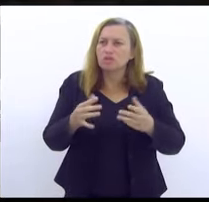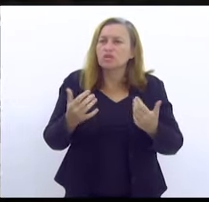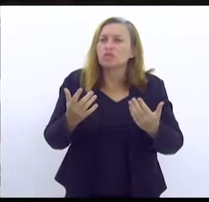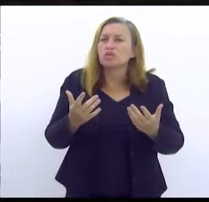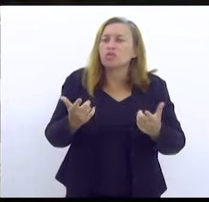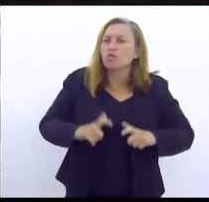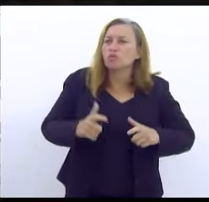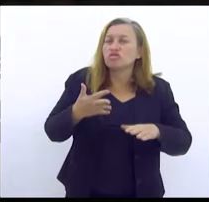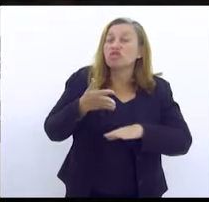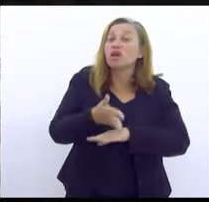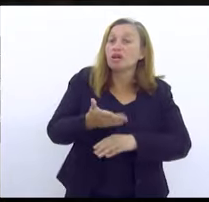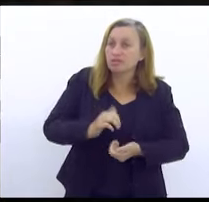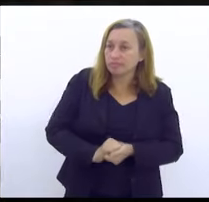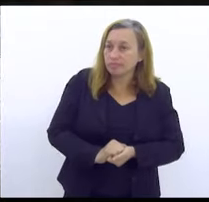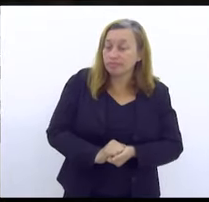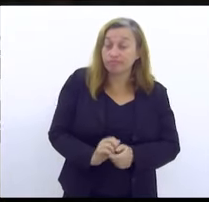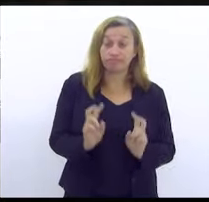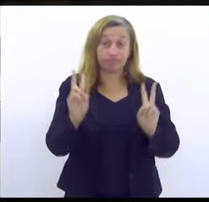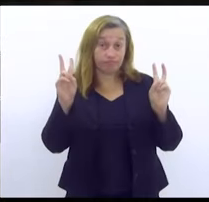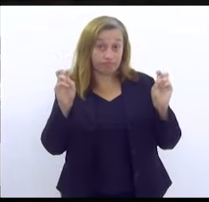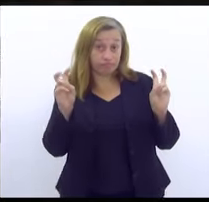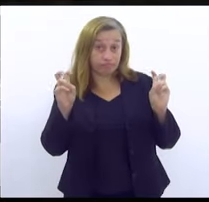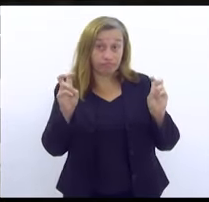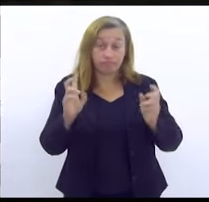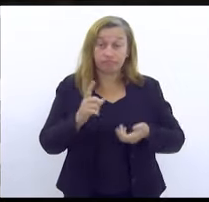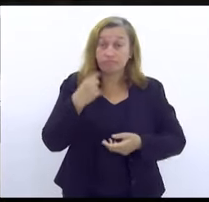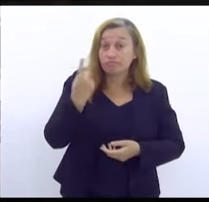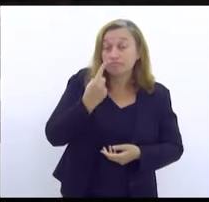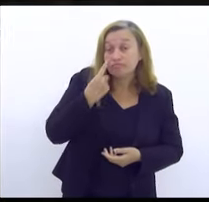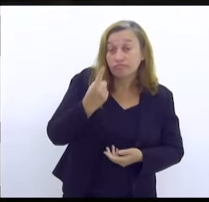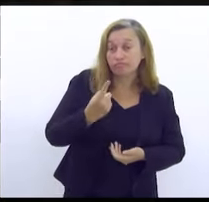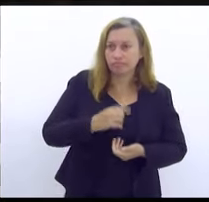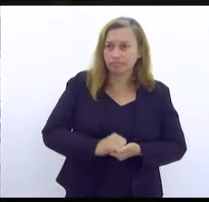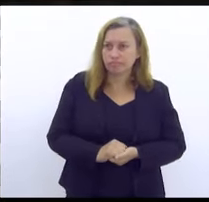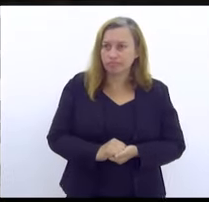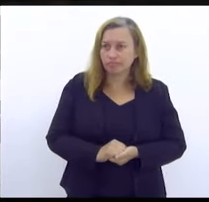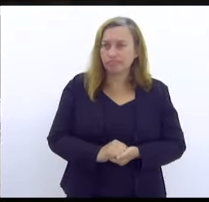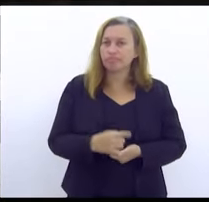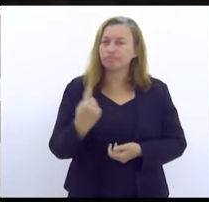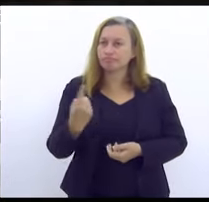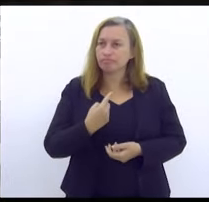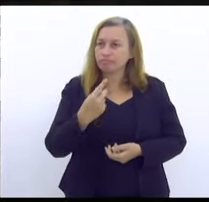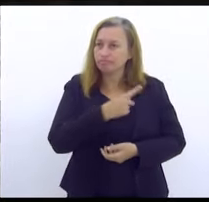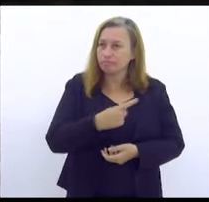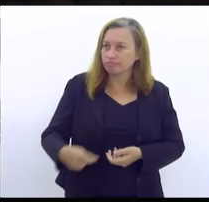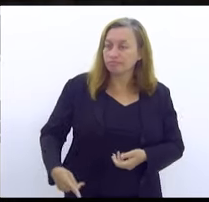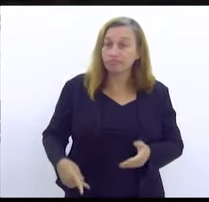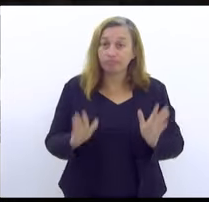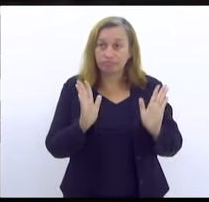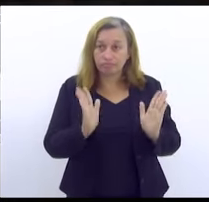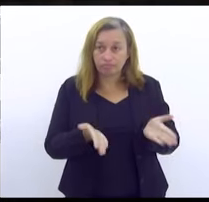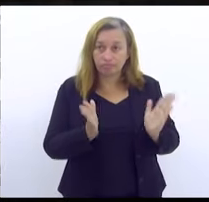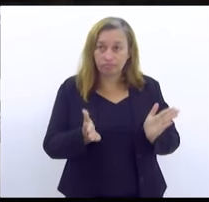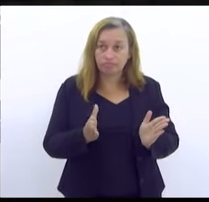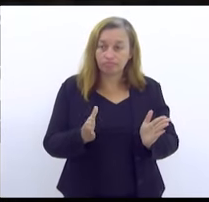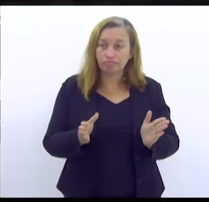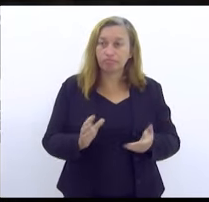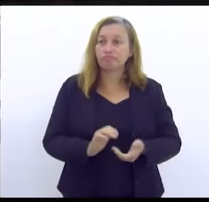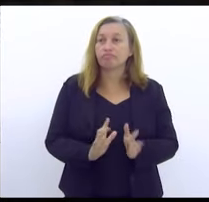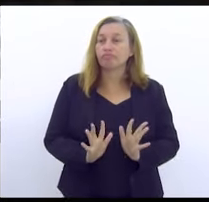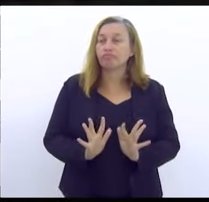vamos chegar numa situação como essa. É, nosso presidente hoje, nessa sessão